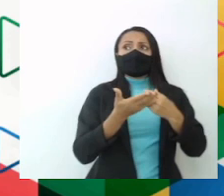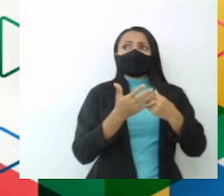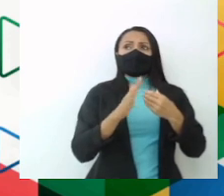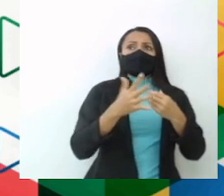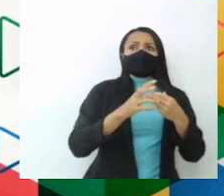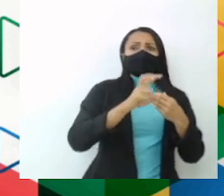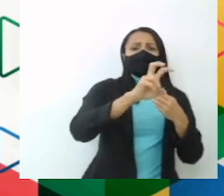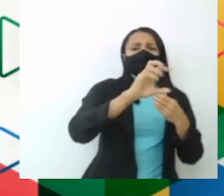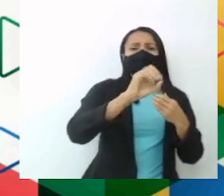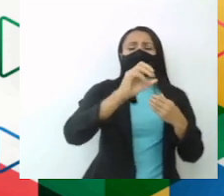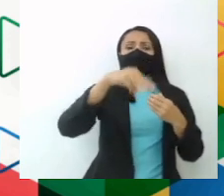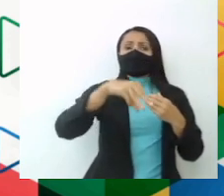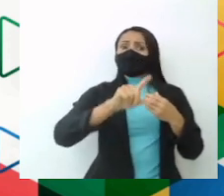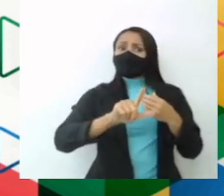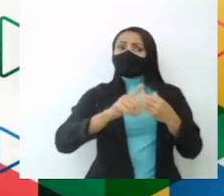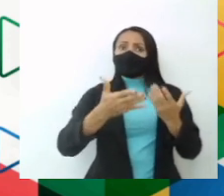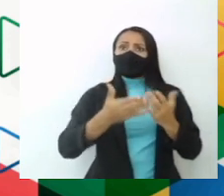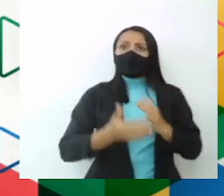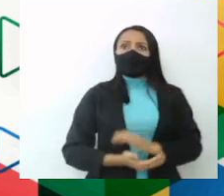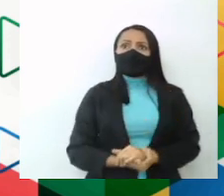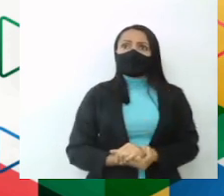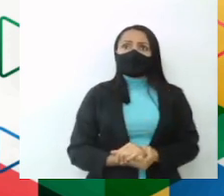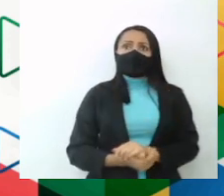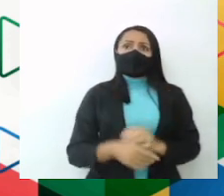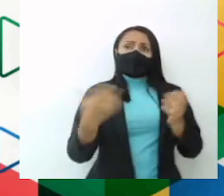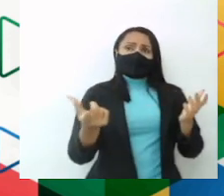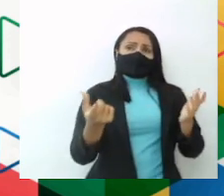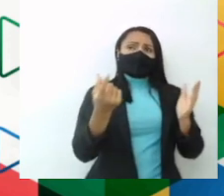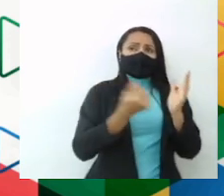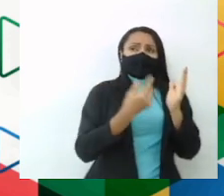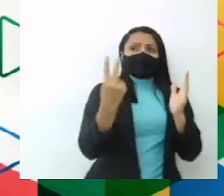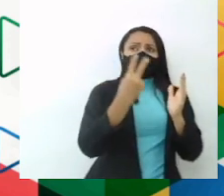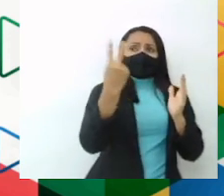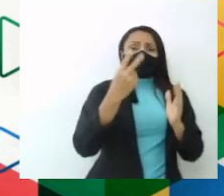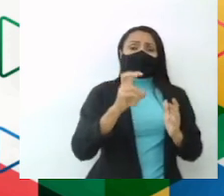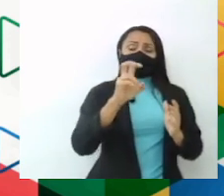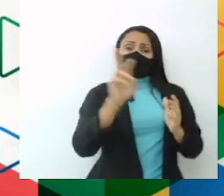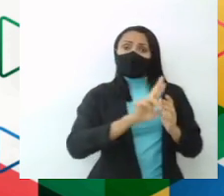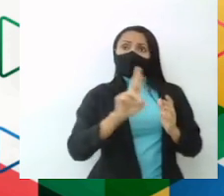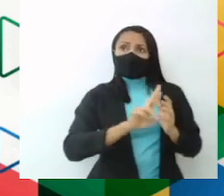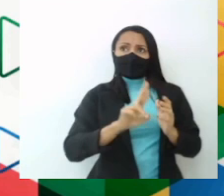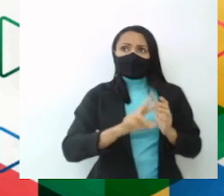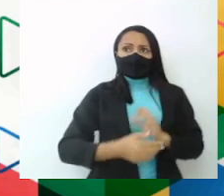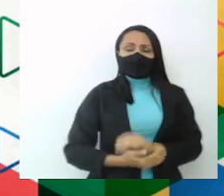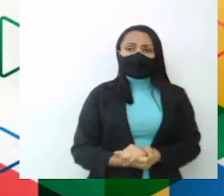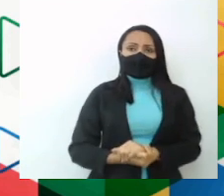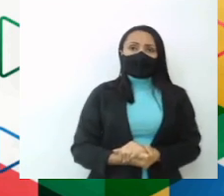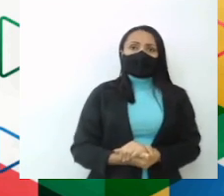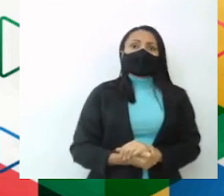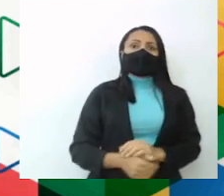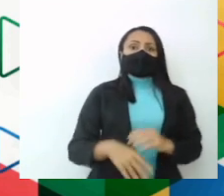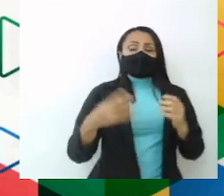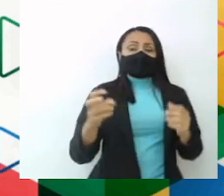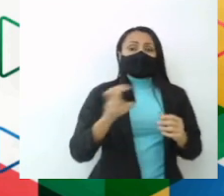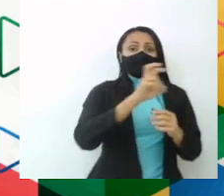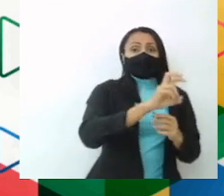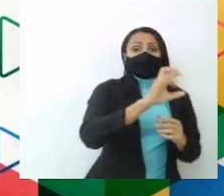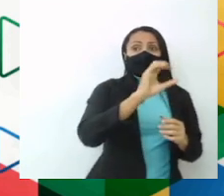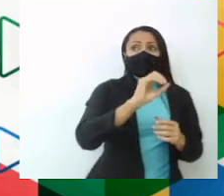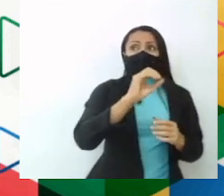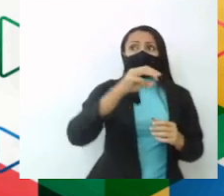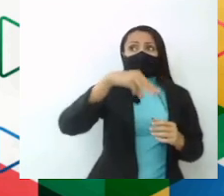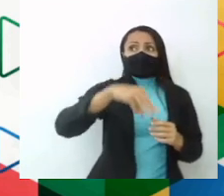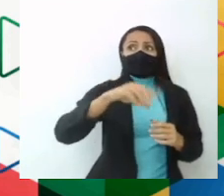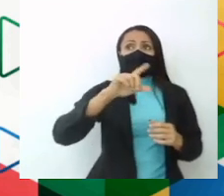para 500 mililitros. Pelo preço de R$5. Meio litro de suco está custando R$500. Foi eu disse